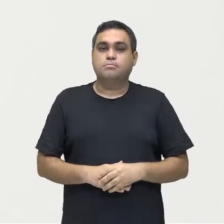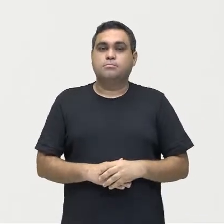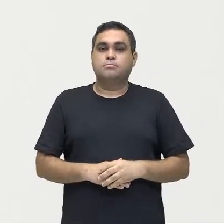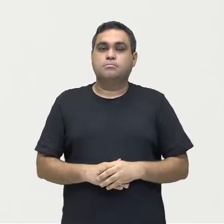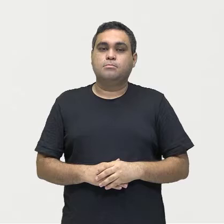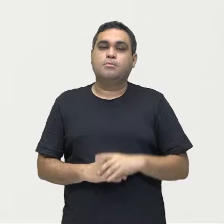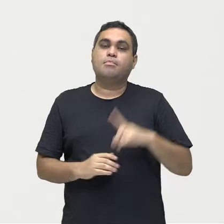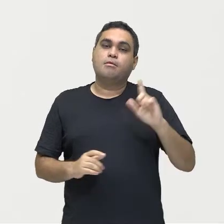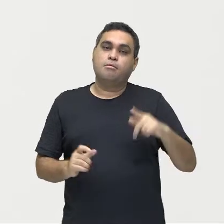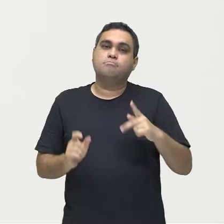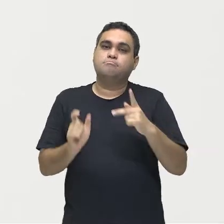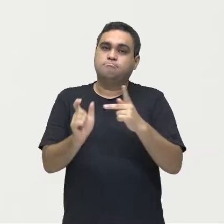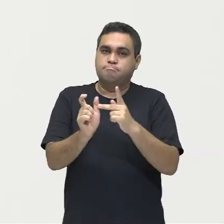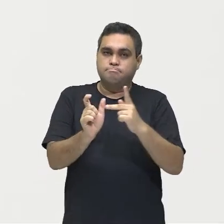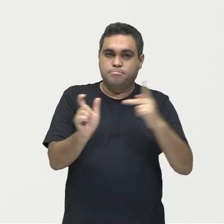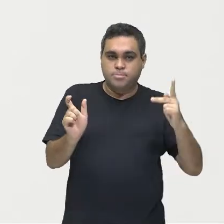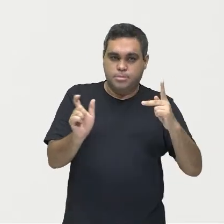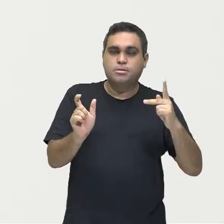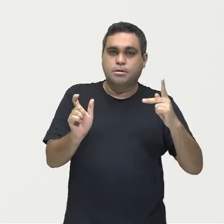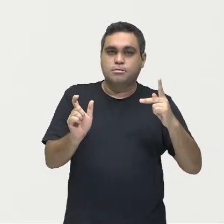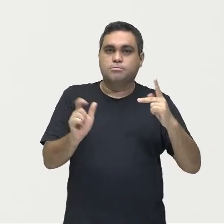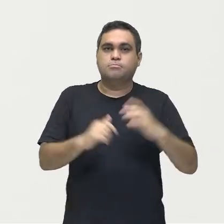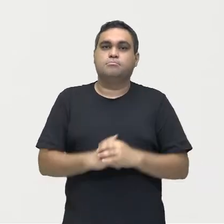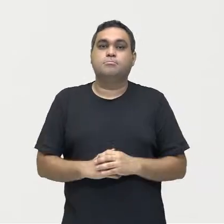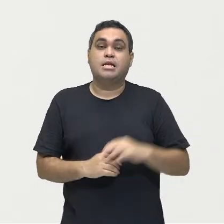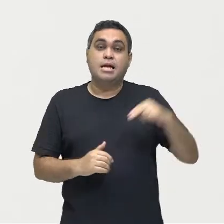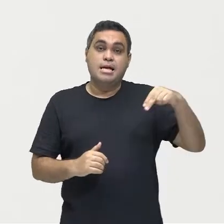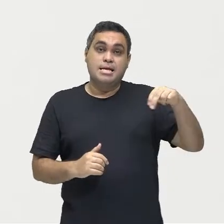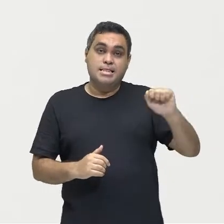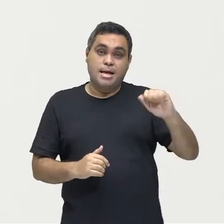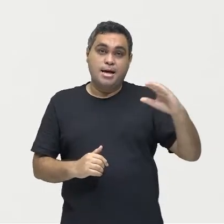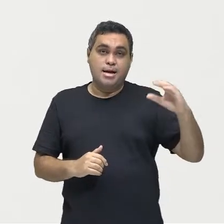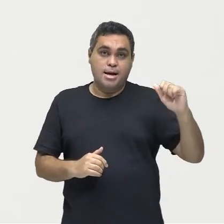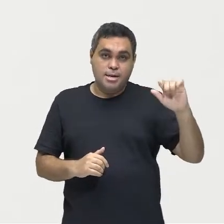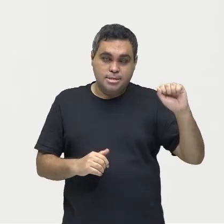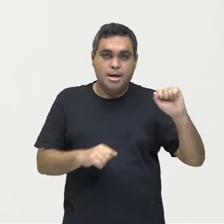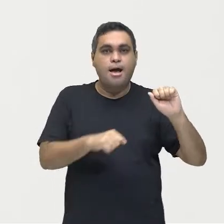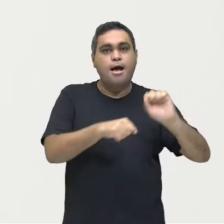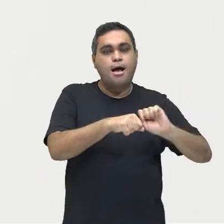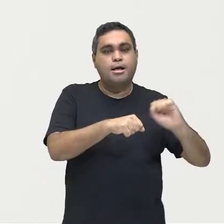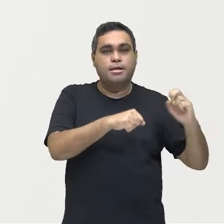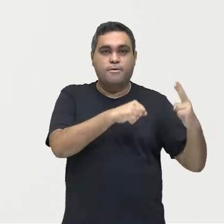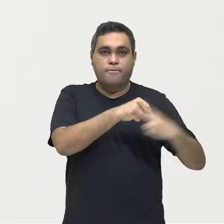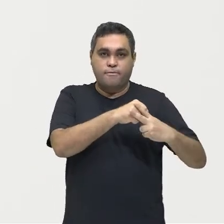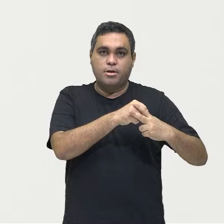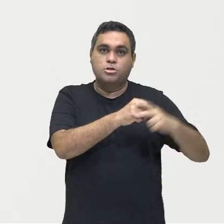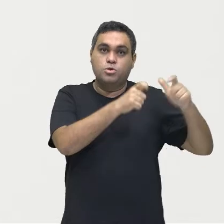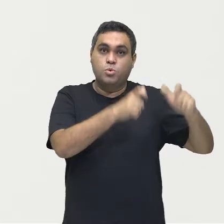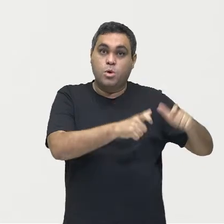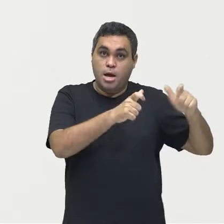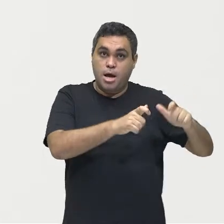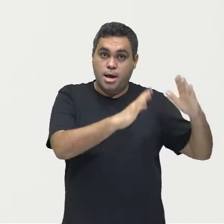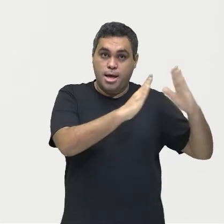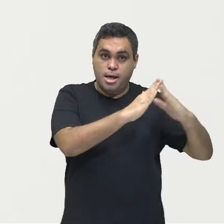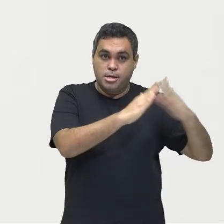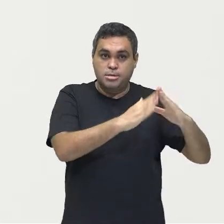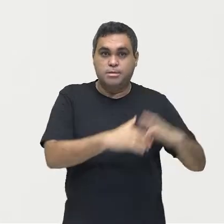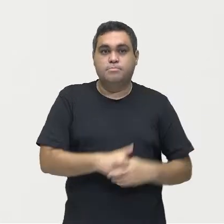é um adjunto adverbial de lugar. Esse aqui é um ADV de lugar,